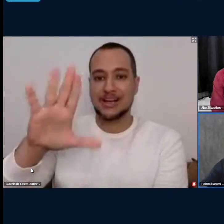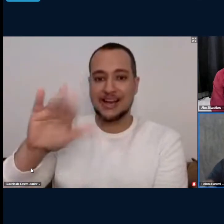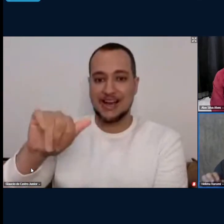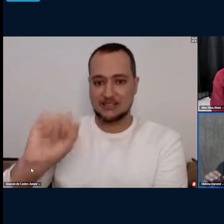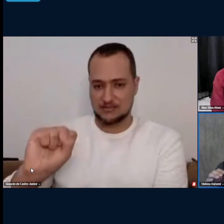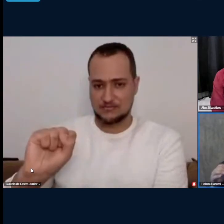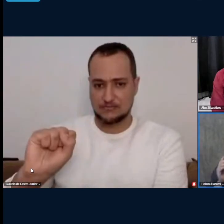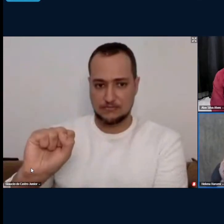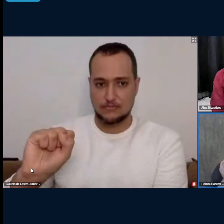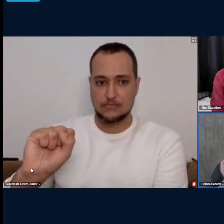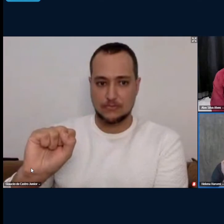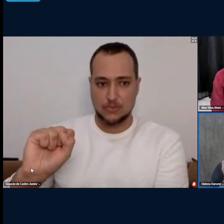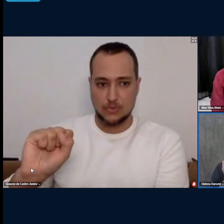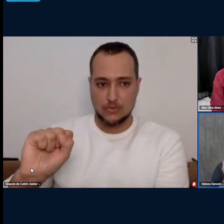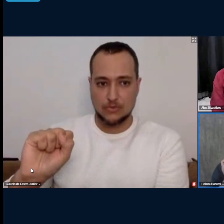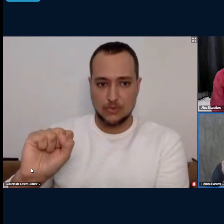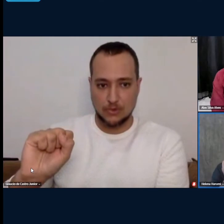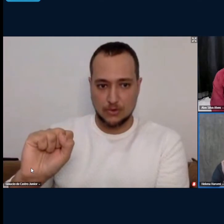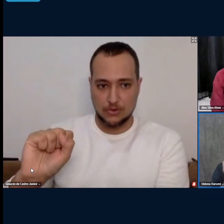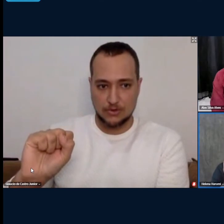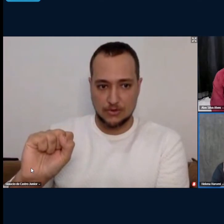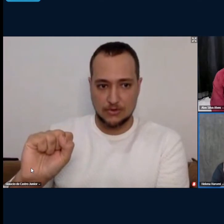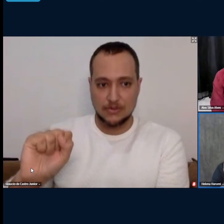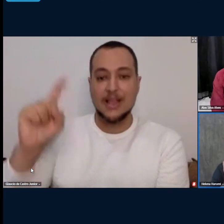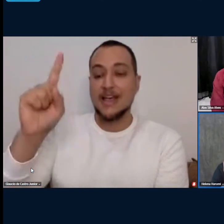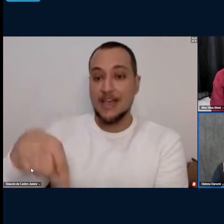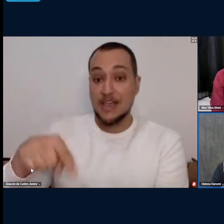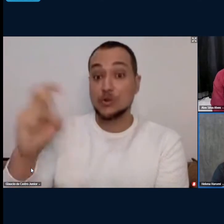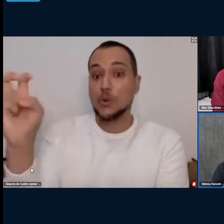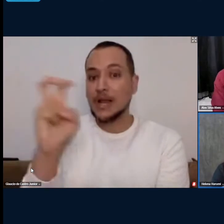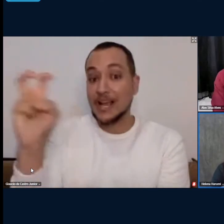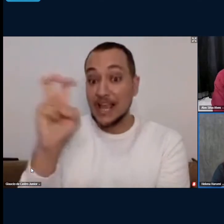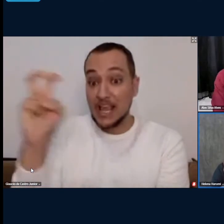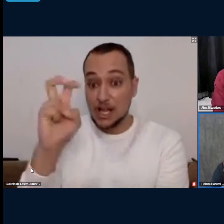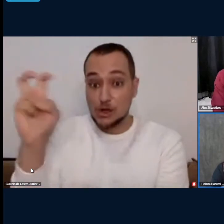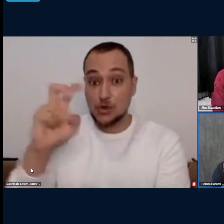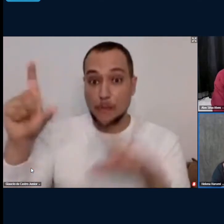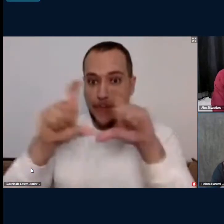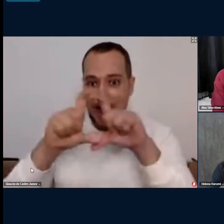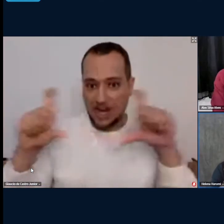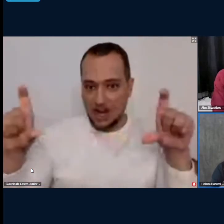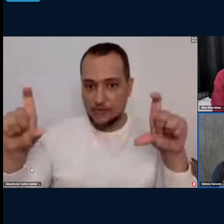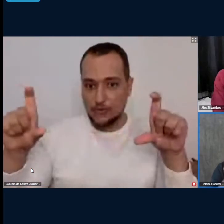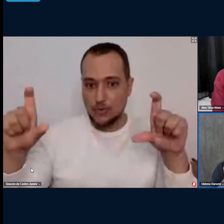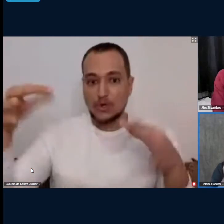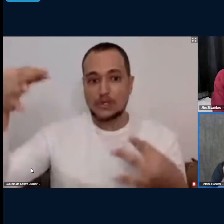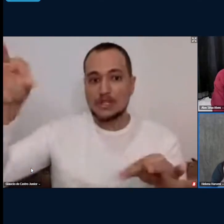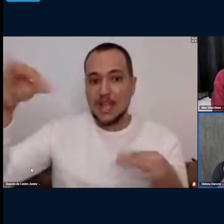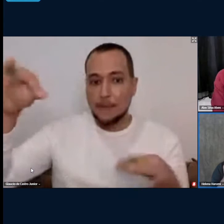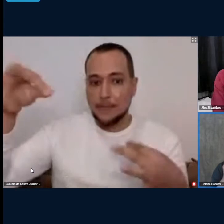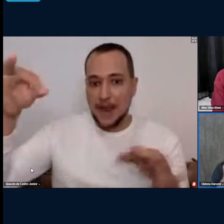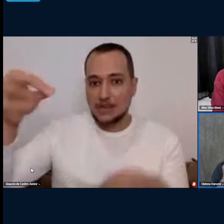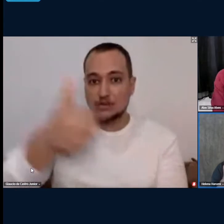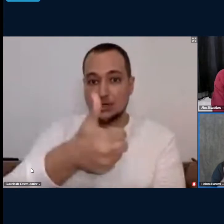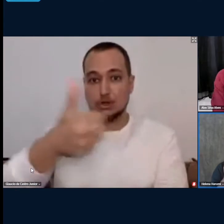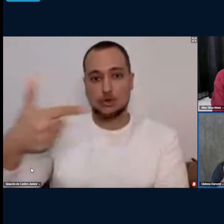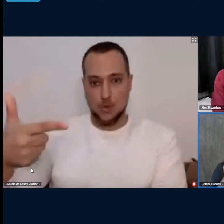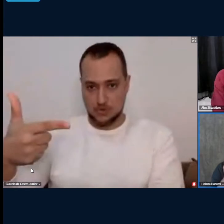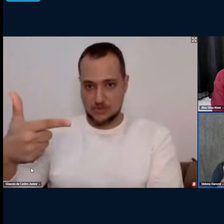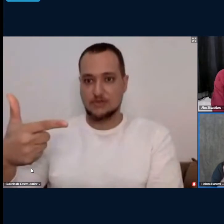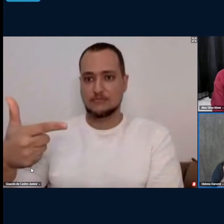que você falou sobre questões ideológicas no seu trabalho, no quinto